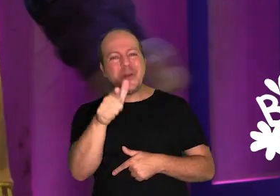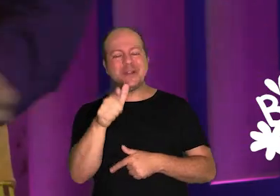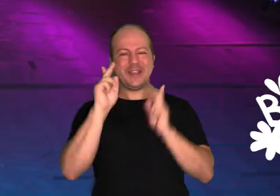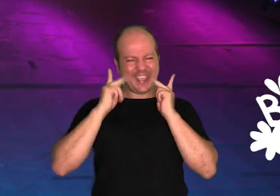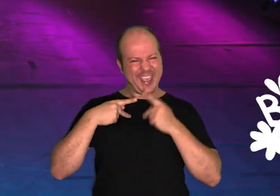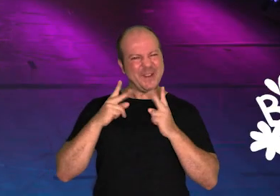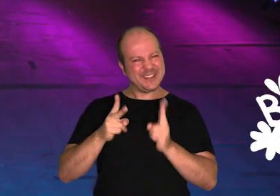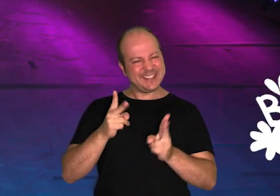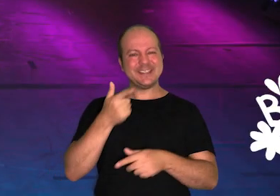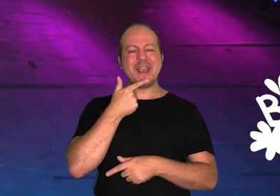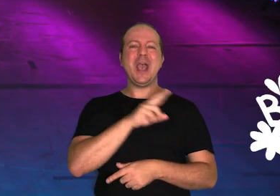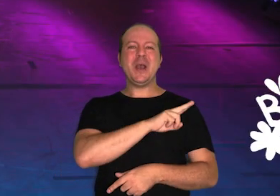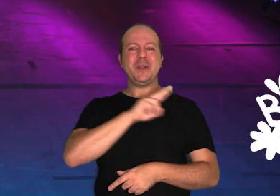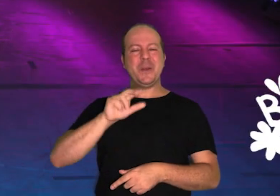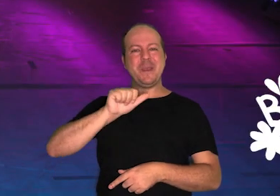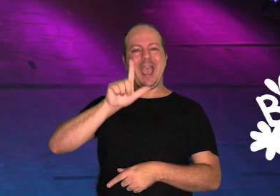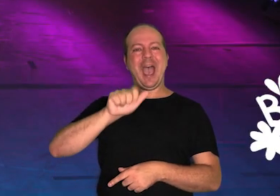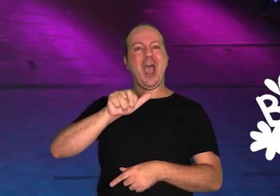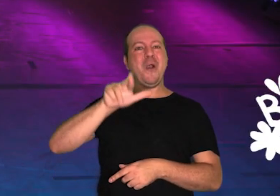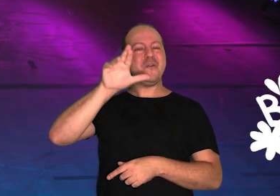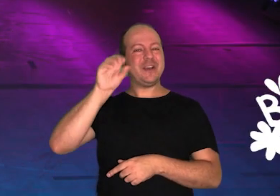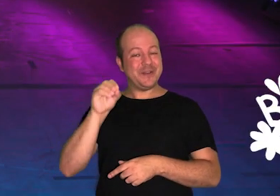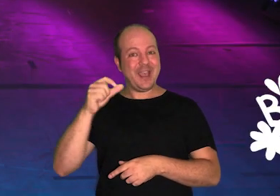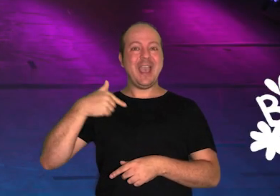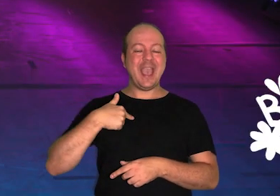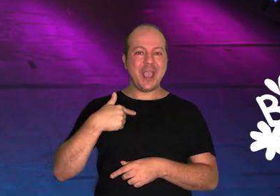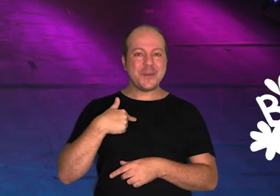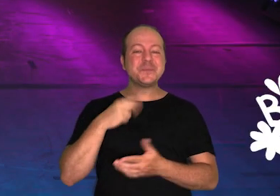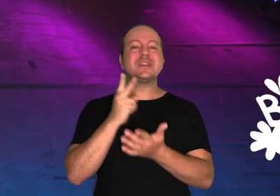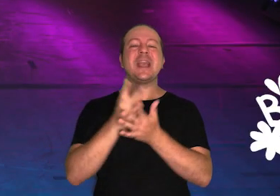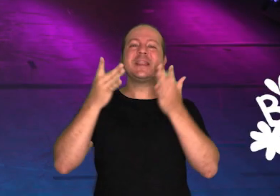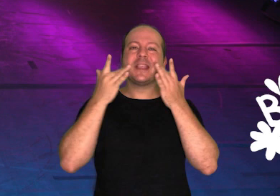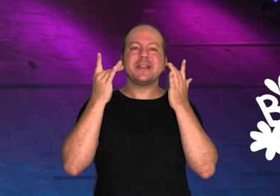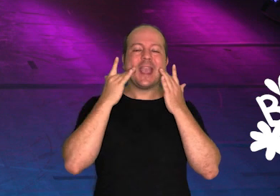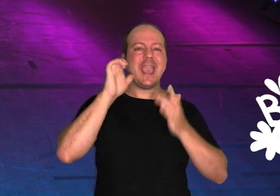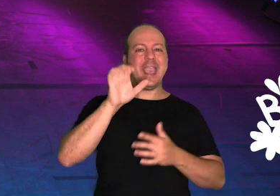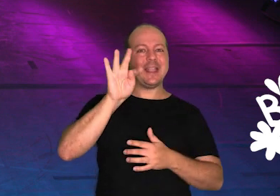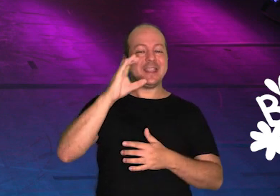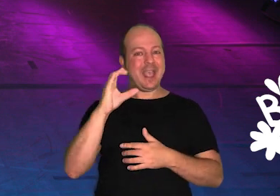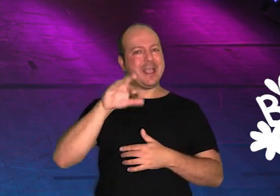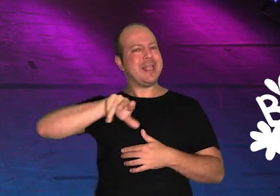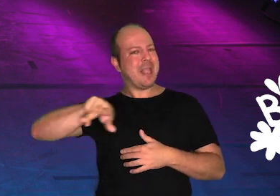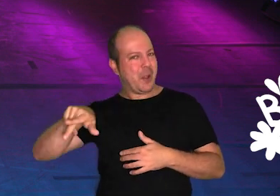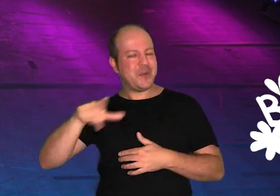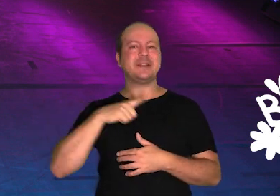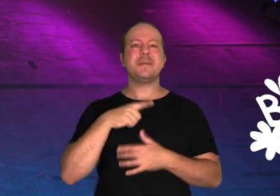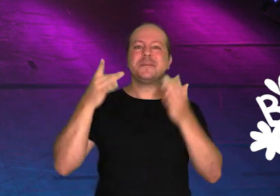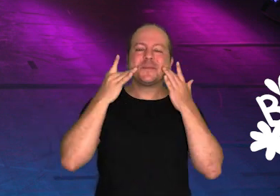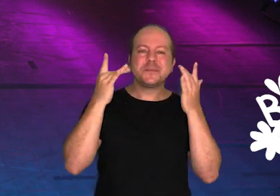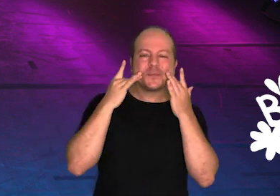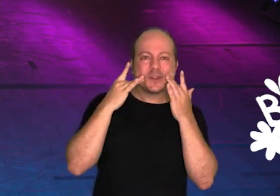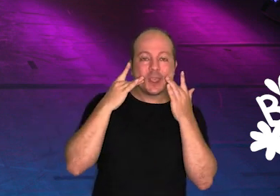gente. Meu nome é Álvaro Assad. Eu sou do Centro Teatral e etc e tal. Uma companhia que trabalha com